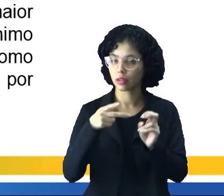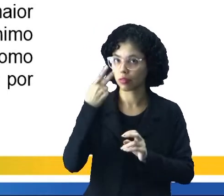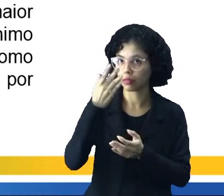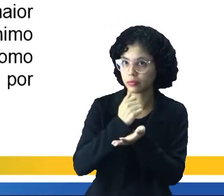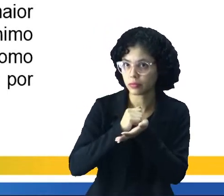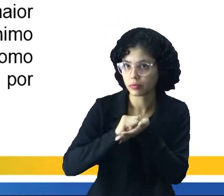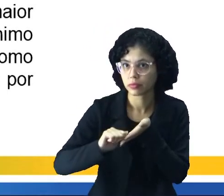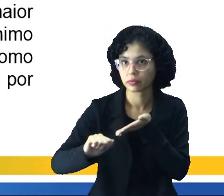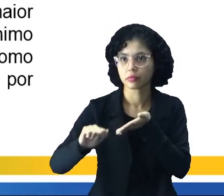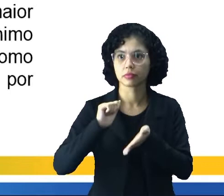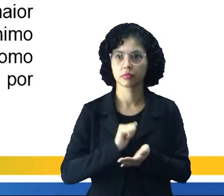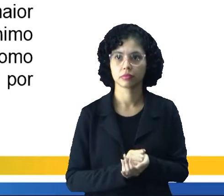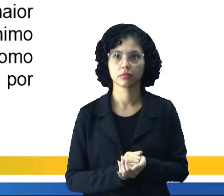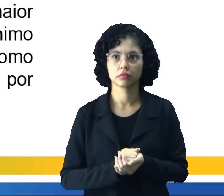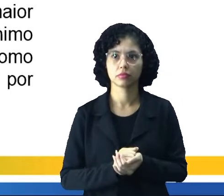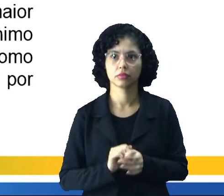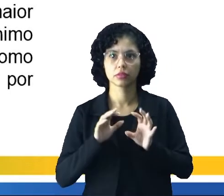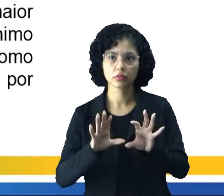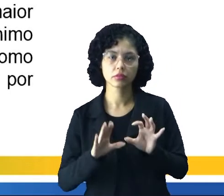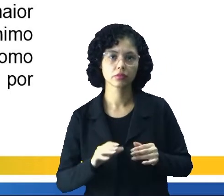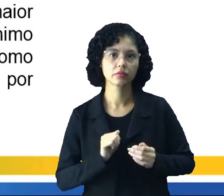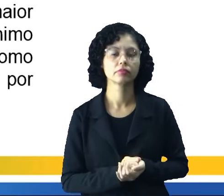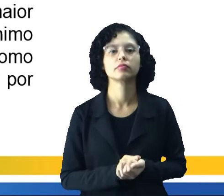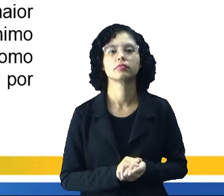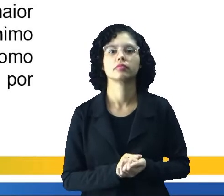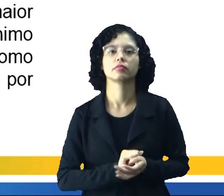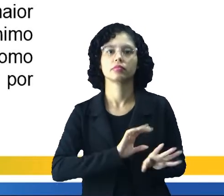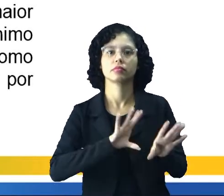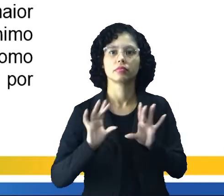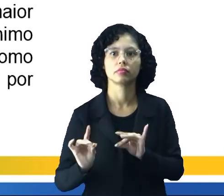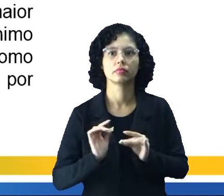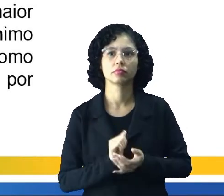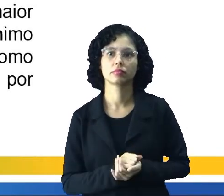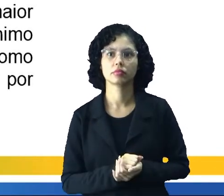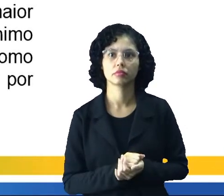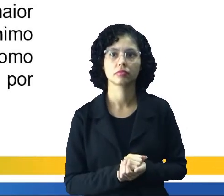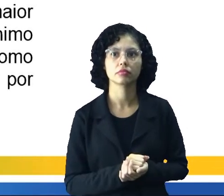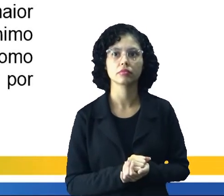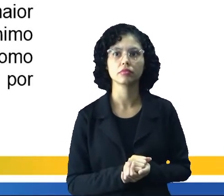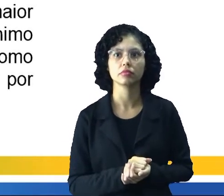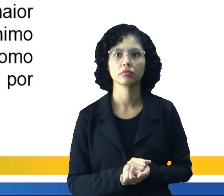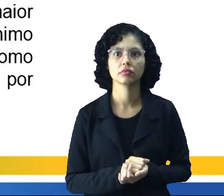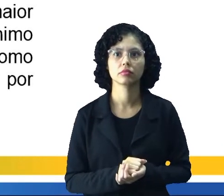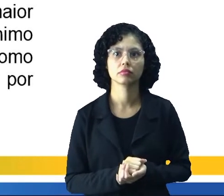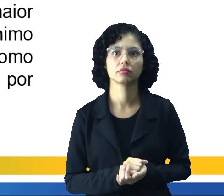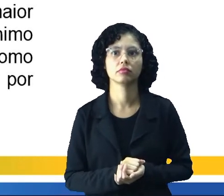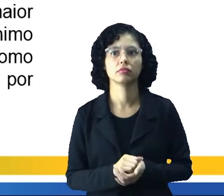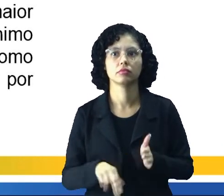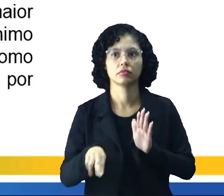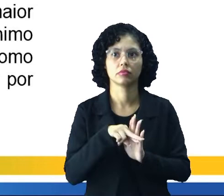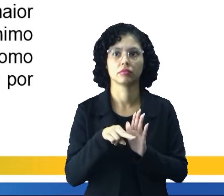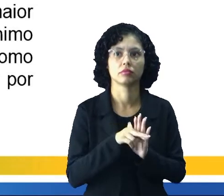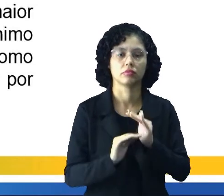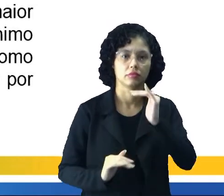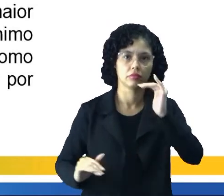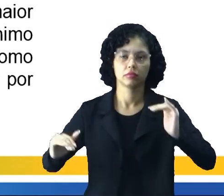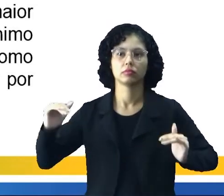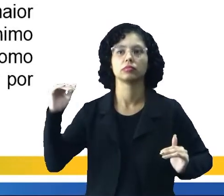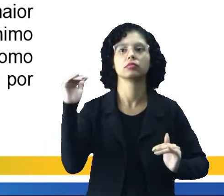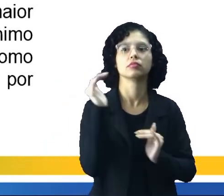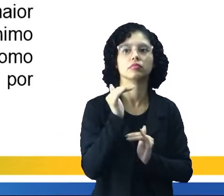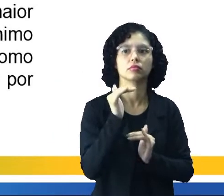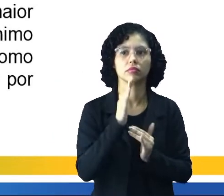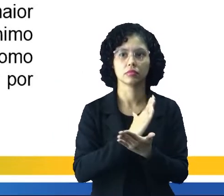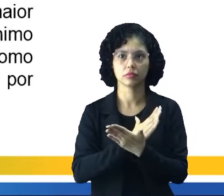e retoma, e logo em seguida, né, retomado pelo sinônimo norma de maior hierarquia.